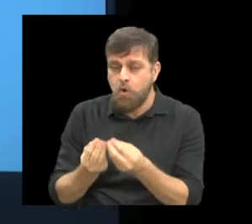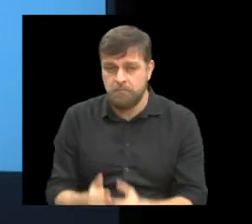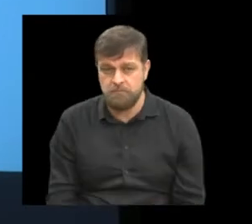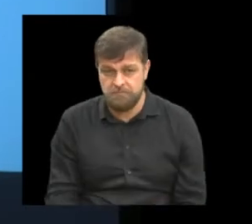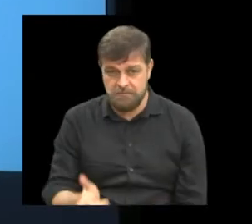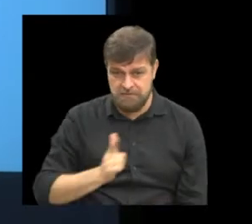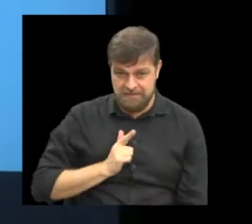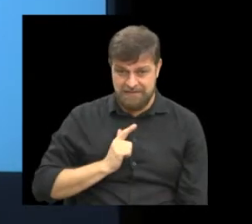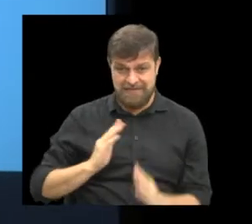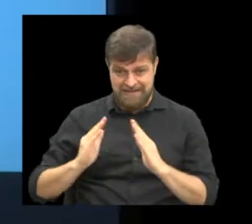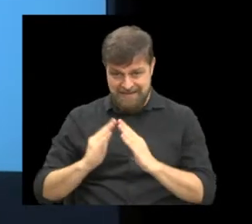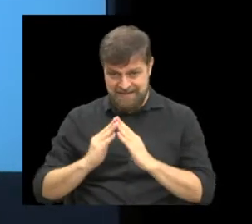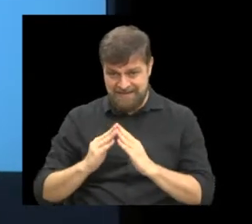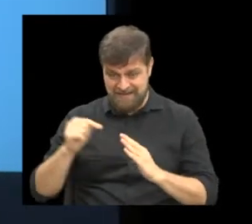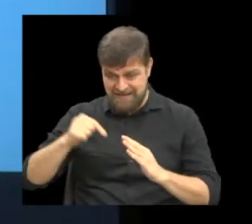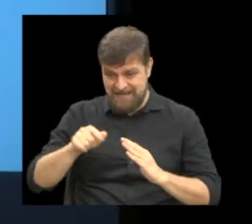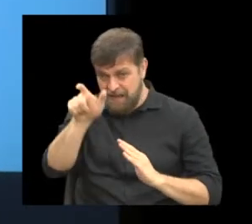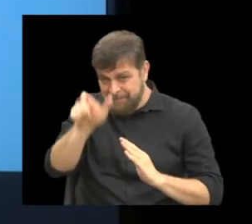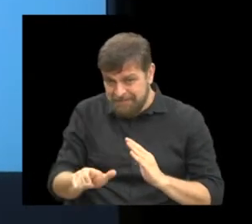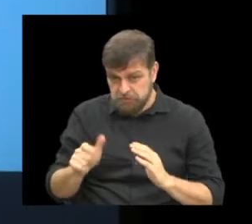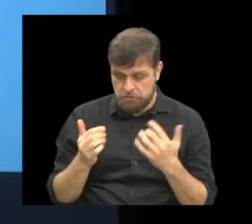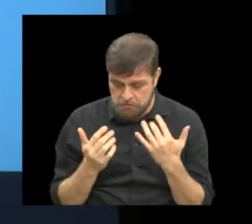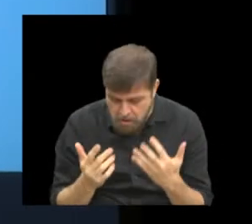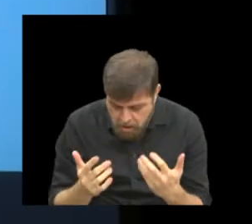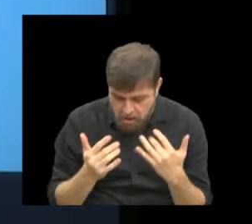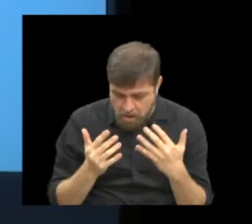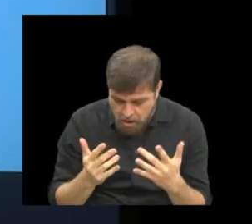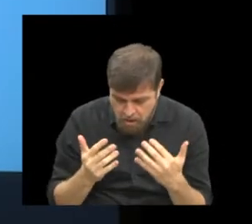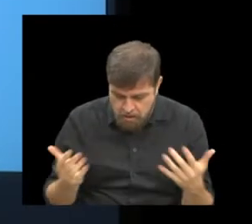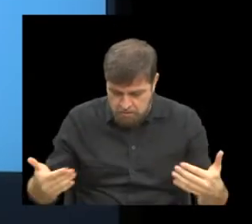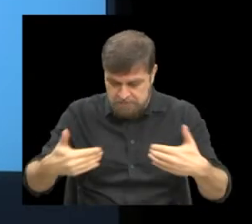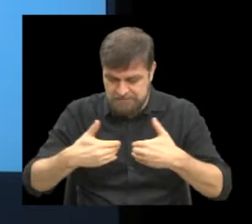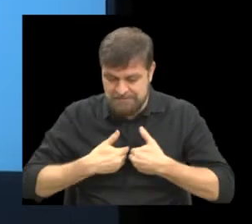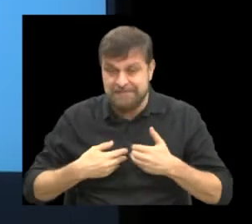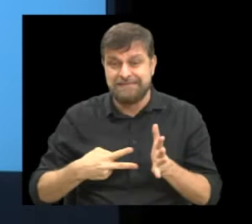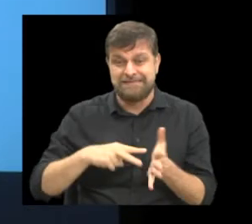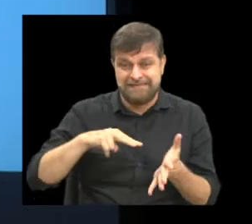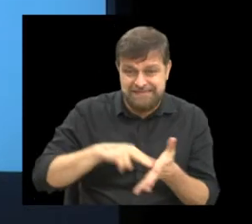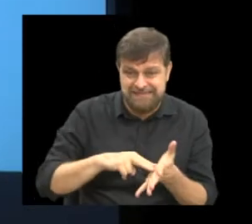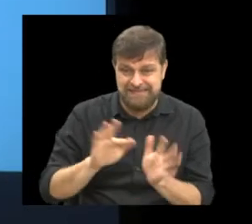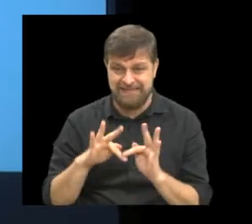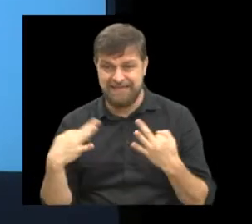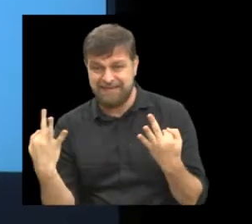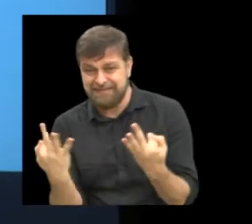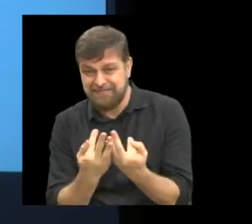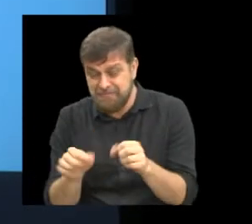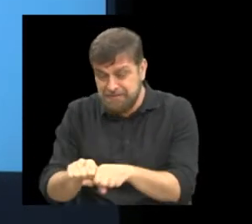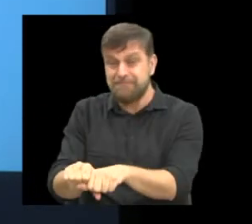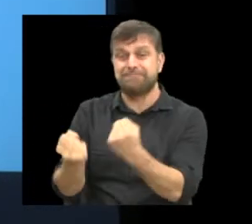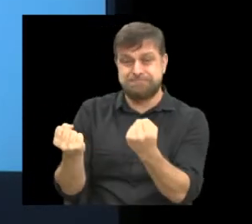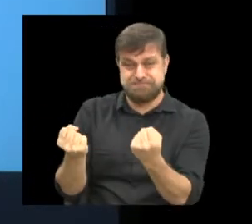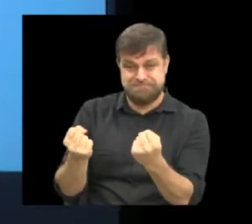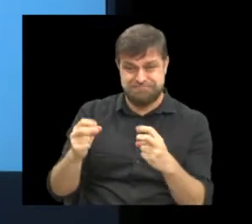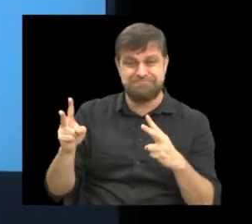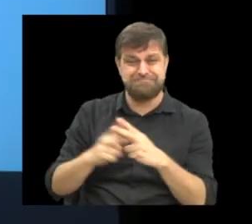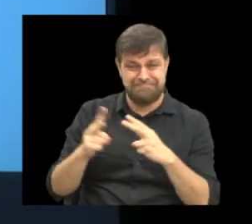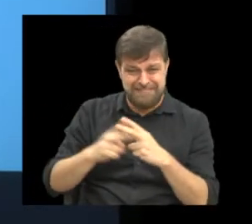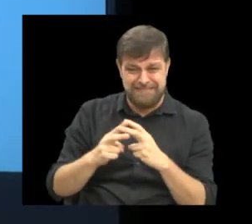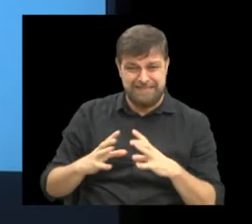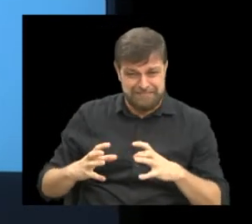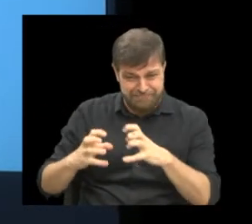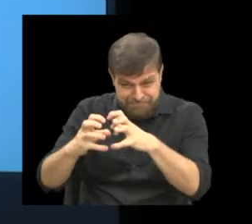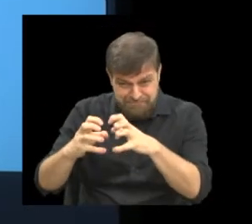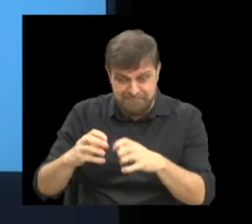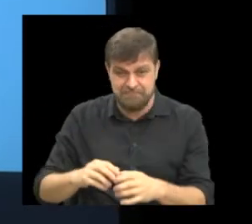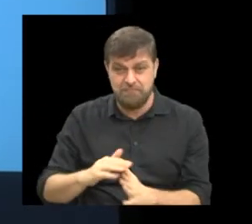Ter em casa uma pessoa com formas graves de autismo pode representar um fator de desequilíbrio para toda a família. Por